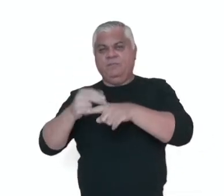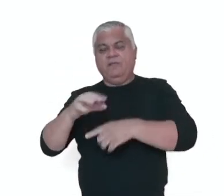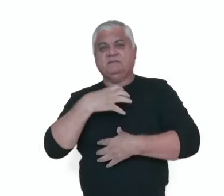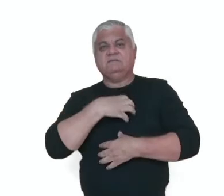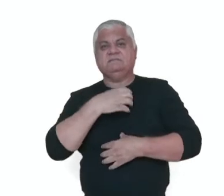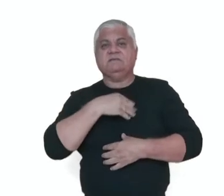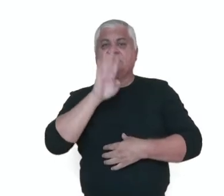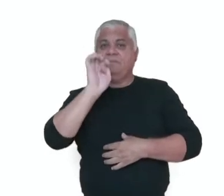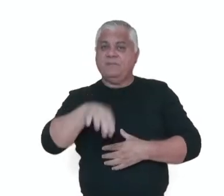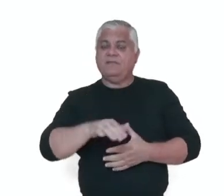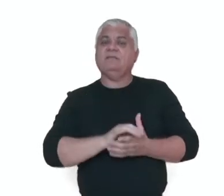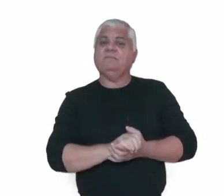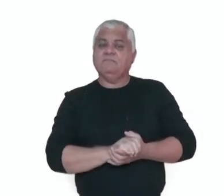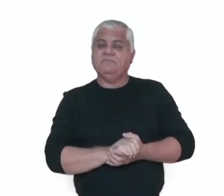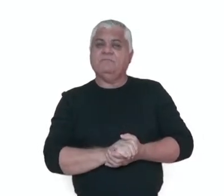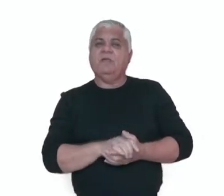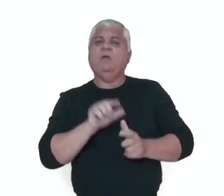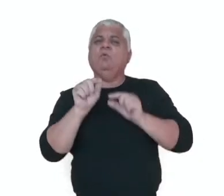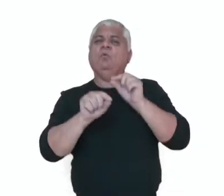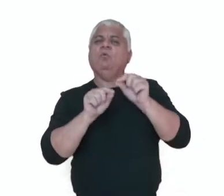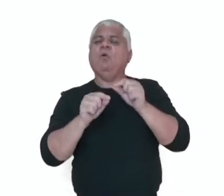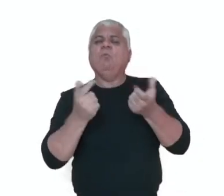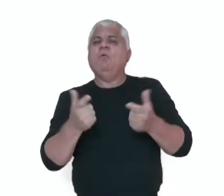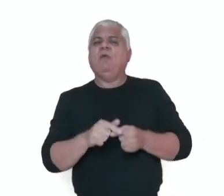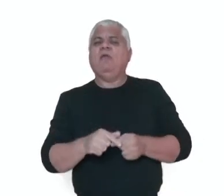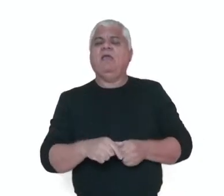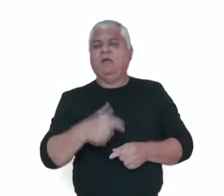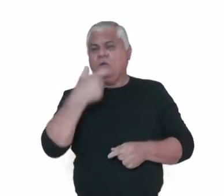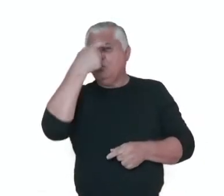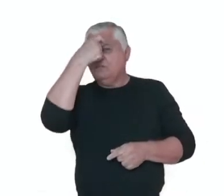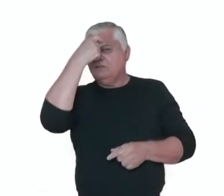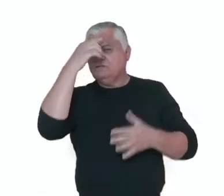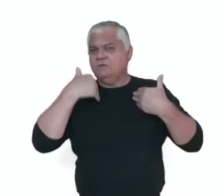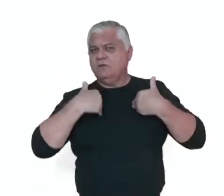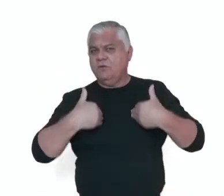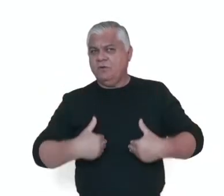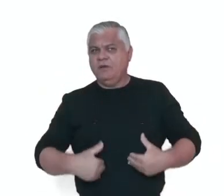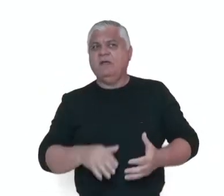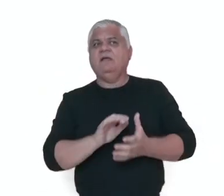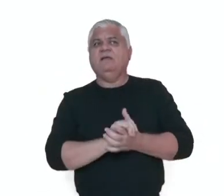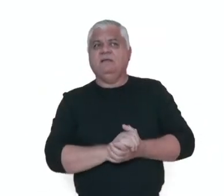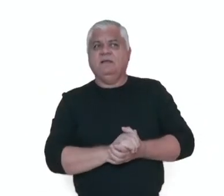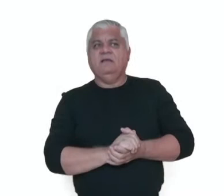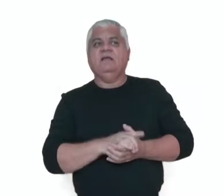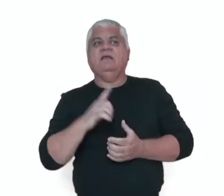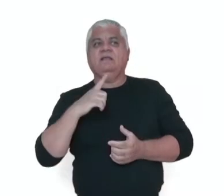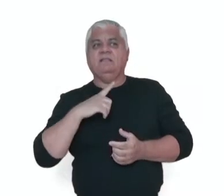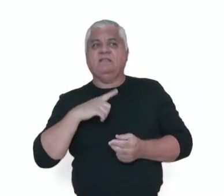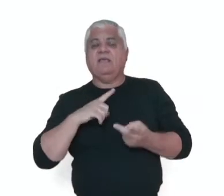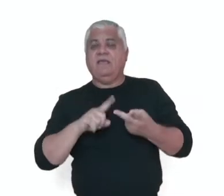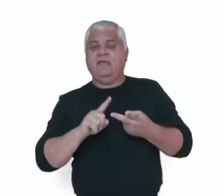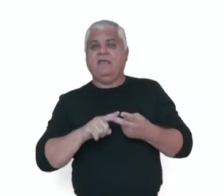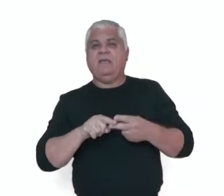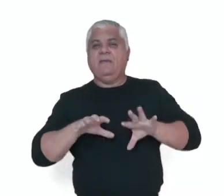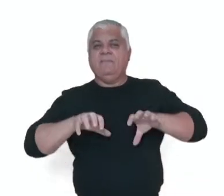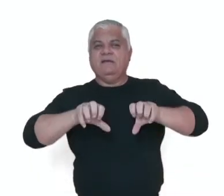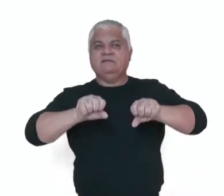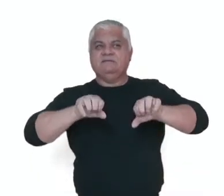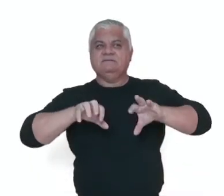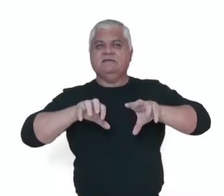temos alguns exemplos, então, do que entra nessa ginástica de conscientização corporal. Nós temos a antiginástica, a